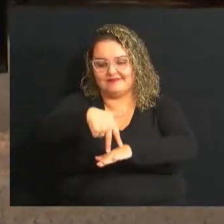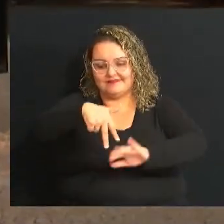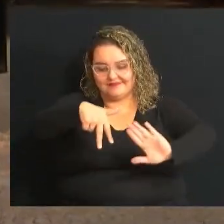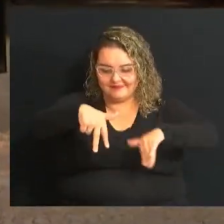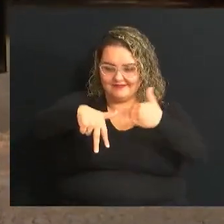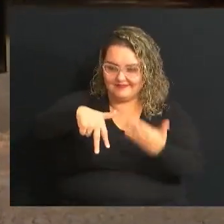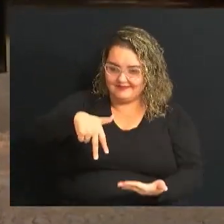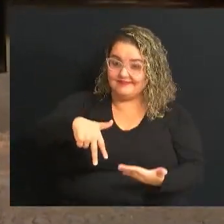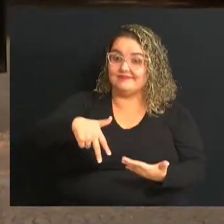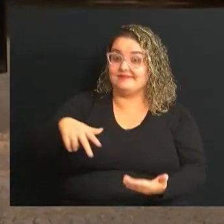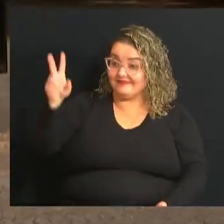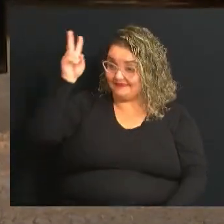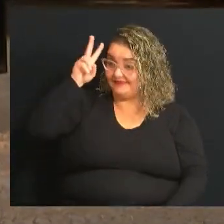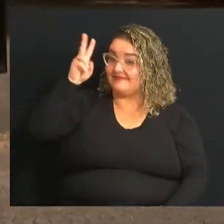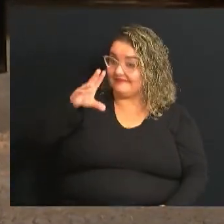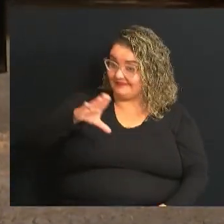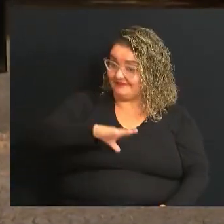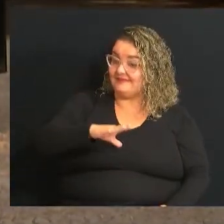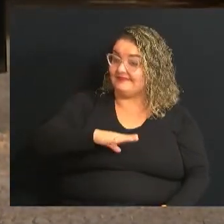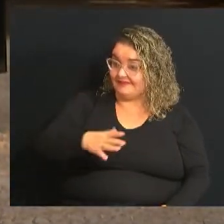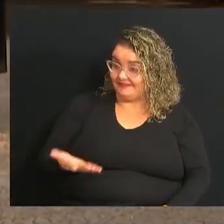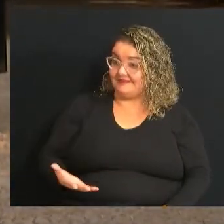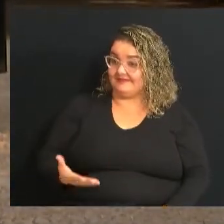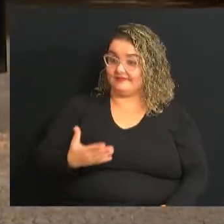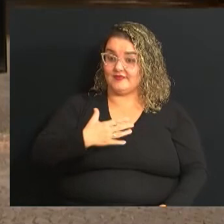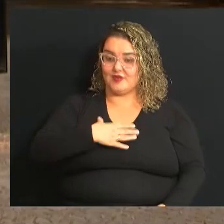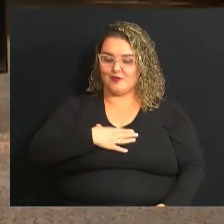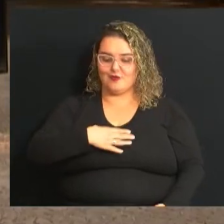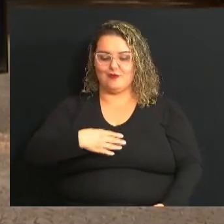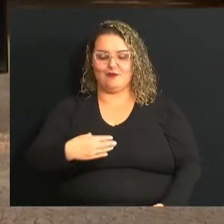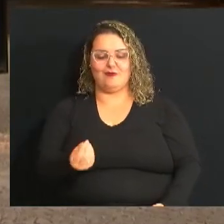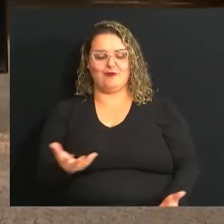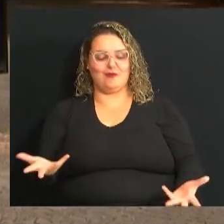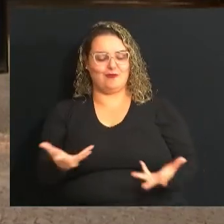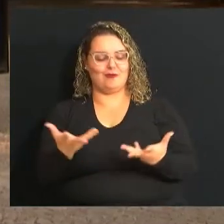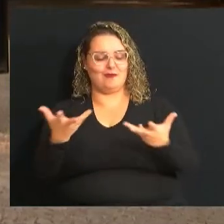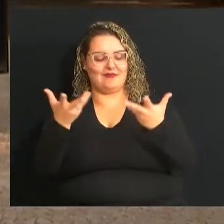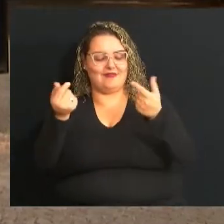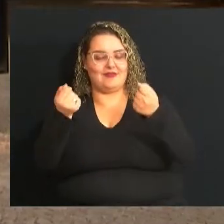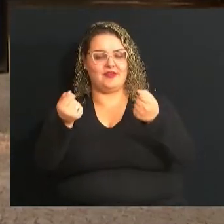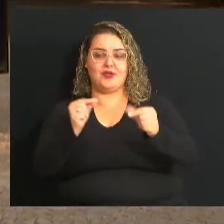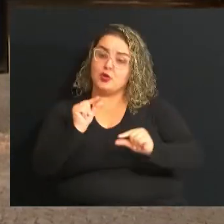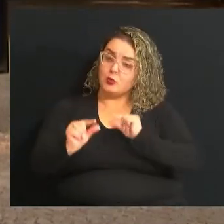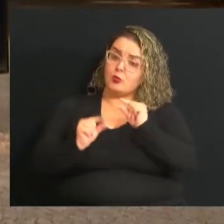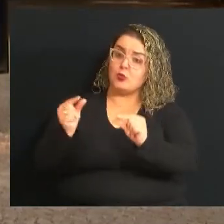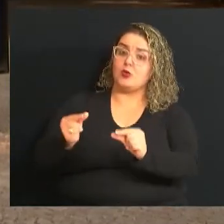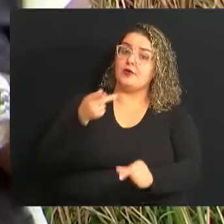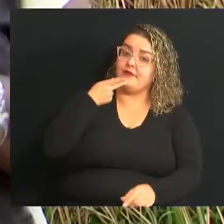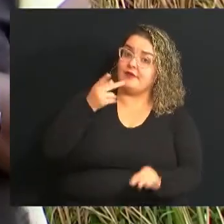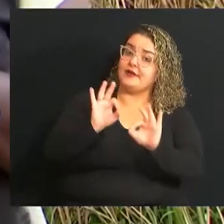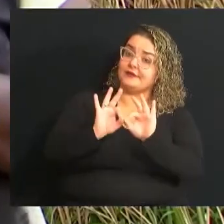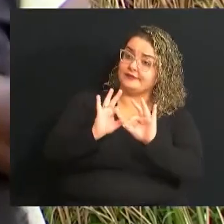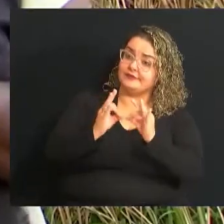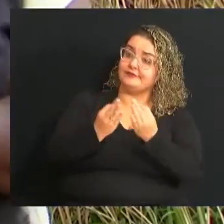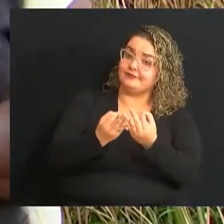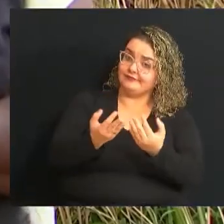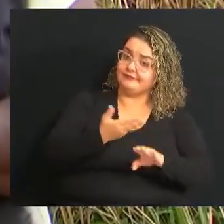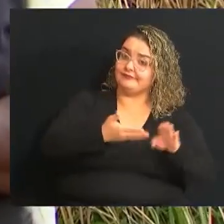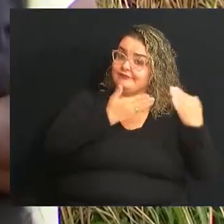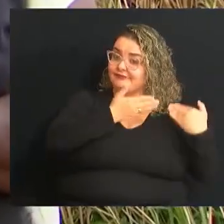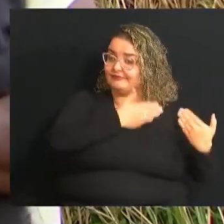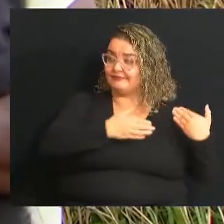centro de Campinas, já foi um lugar indesejado pela cidade, onde se acumulavam detritos e de onde brotavam